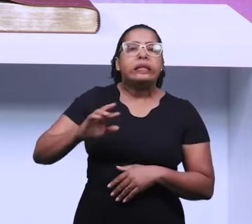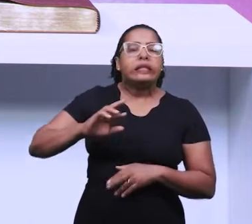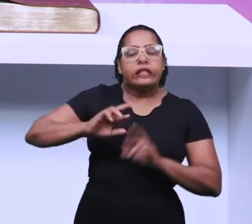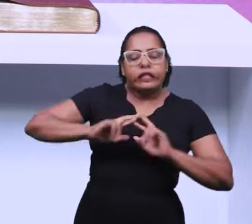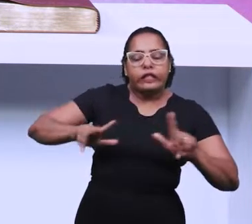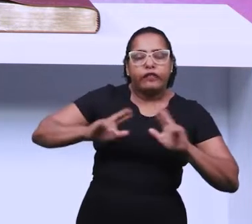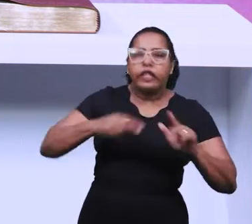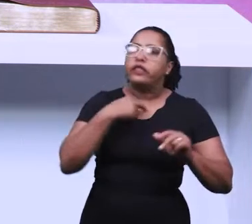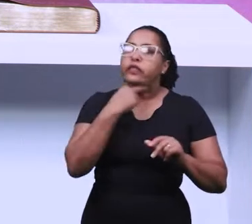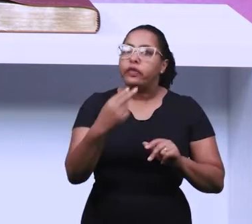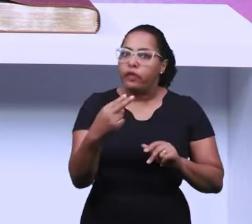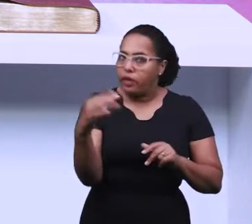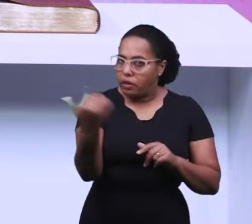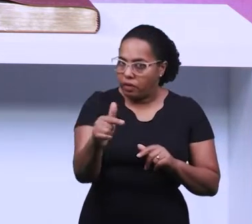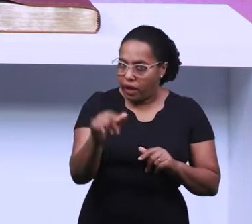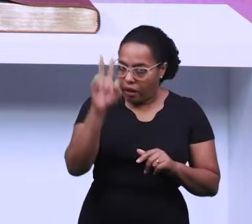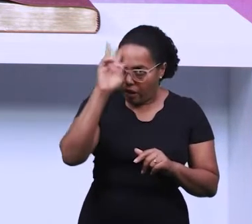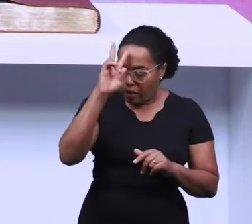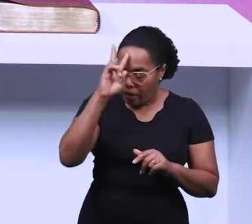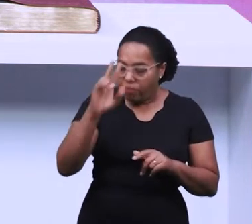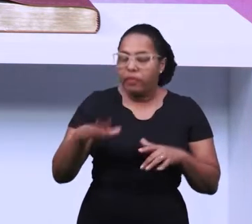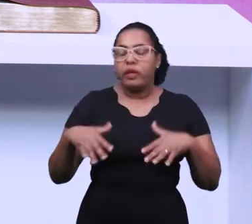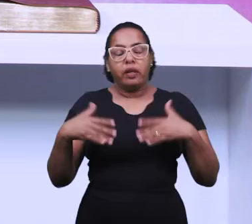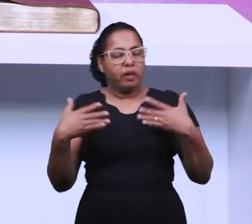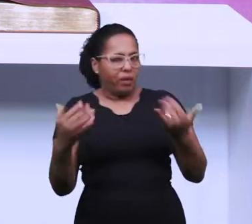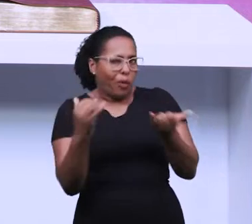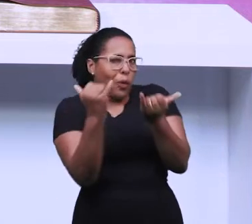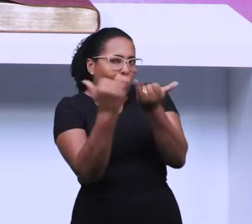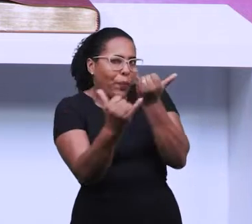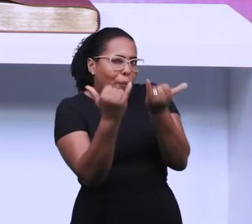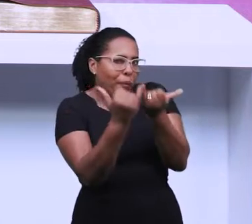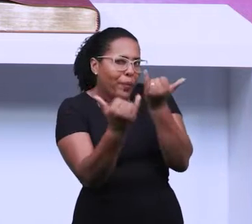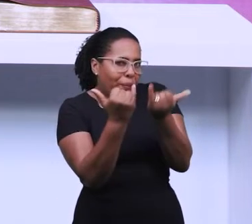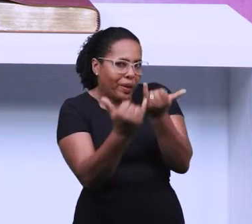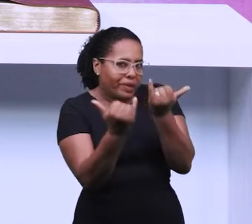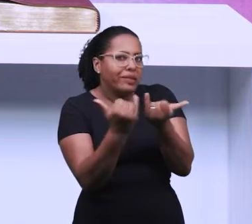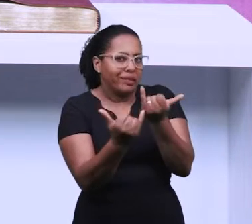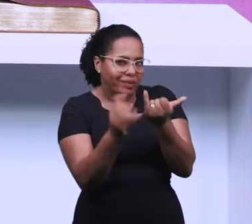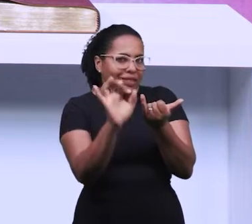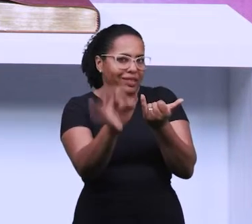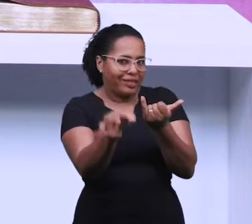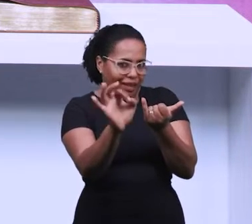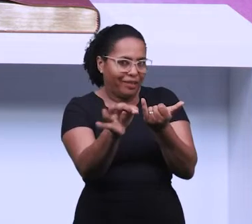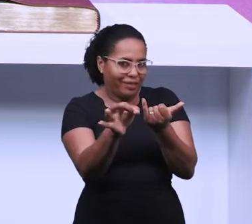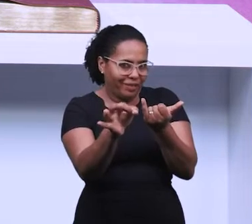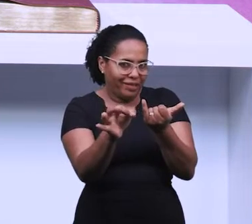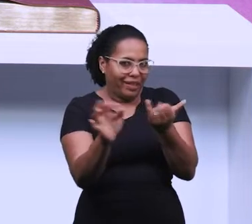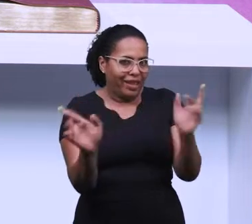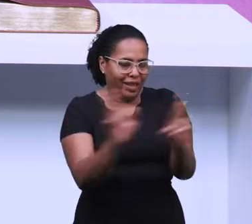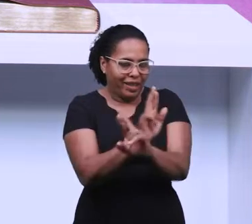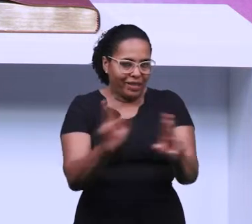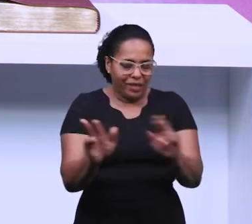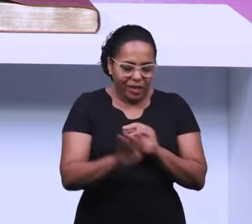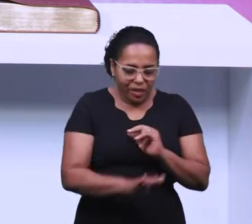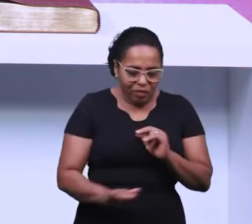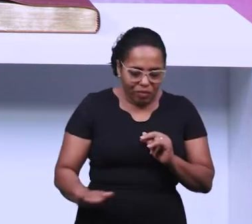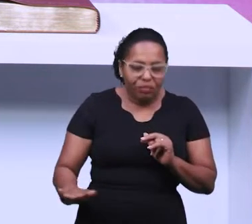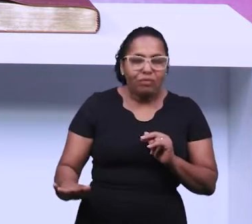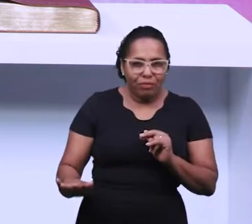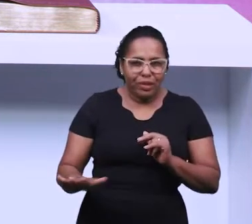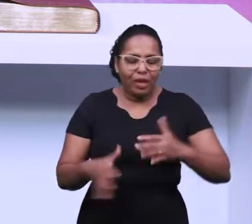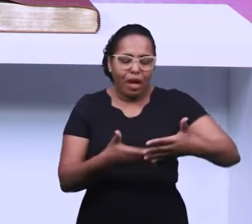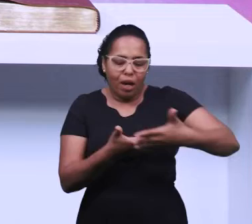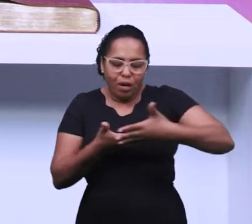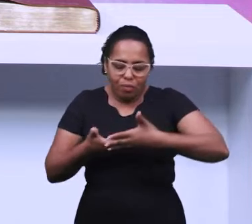tantas diferenças vocais. Há muita semelhança vocal em relação à criança, a primeira fase,